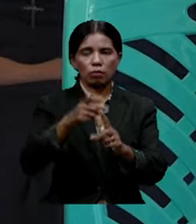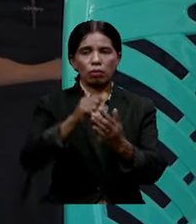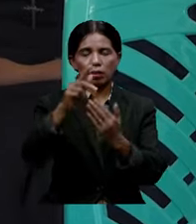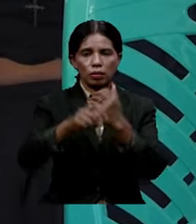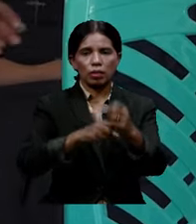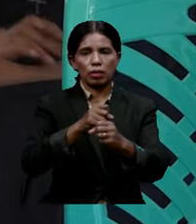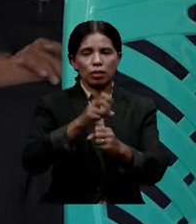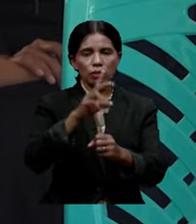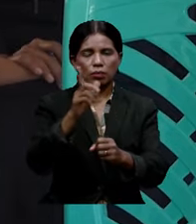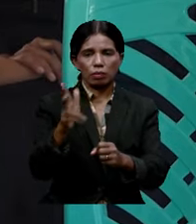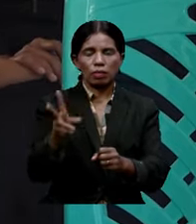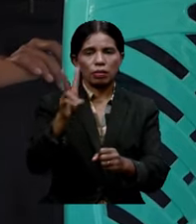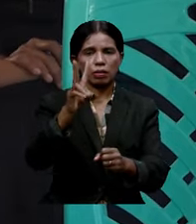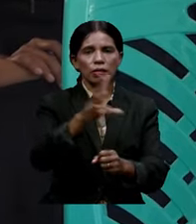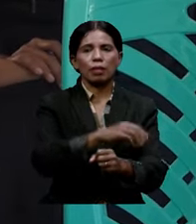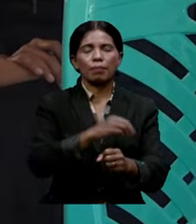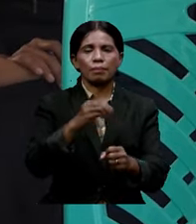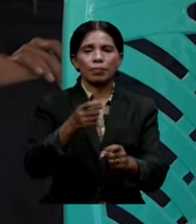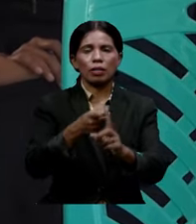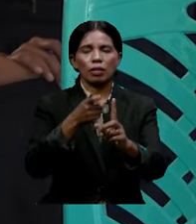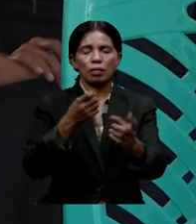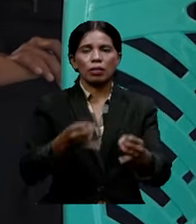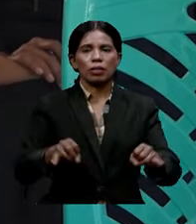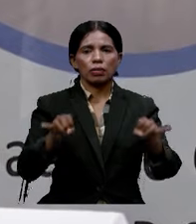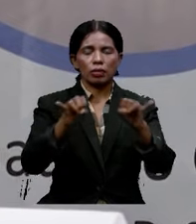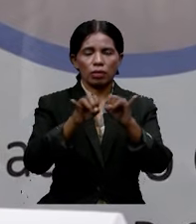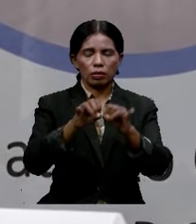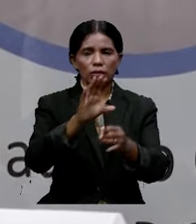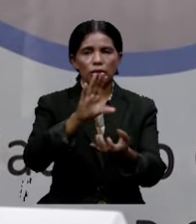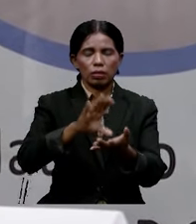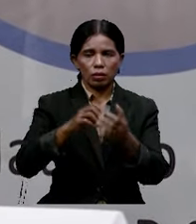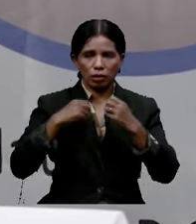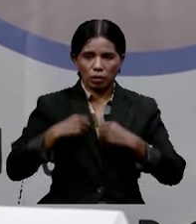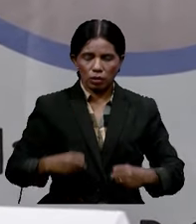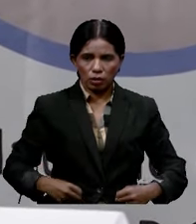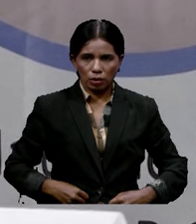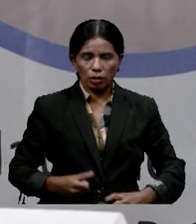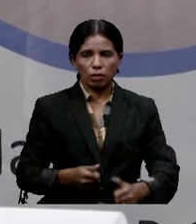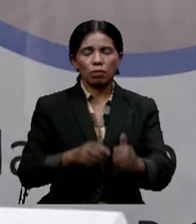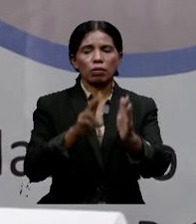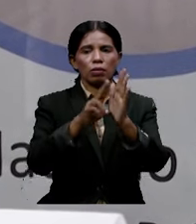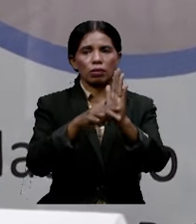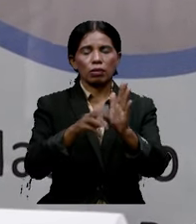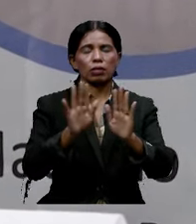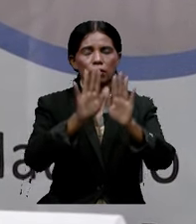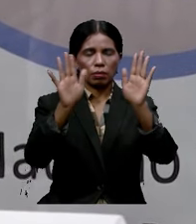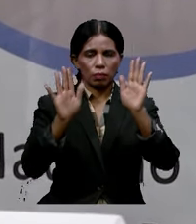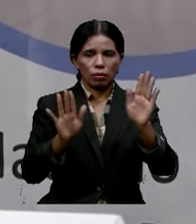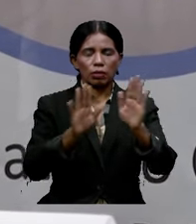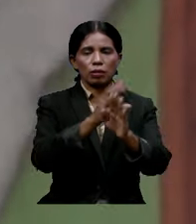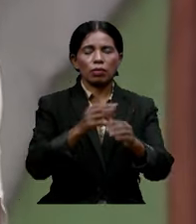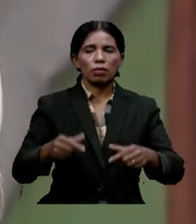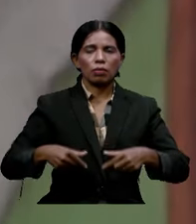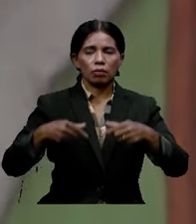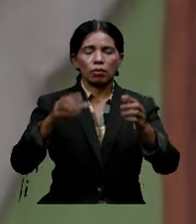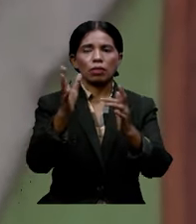e a celebração Domingo Ramos, o Instituto de Ciência da Saúde, no teu horário, e a Domingo Ramos Né, se entrega